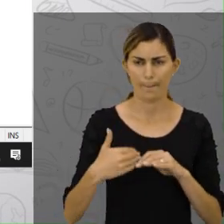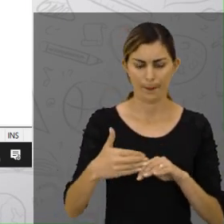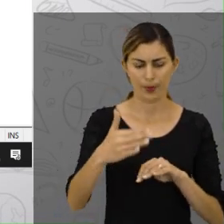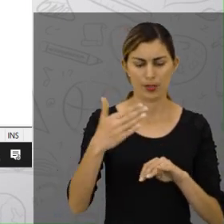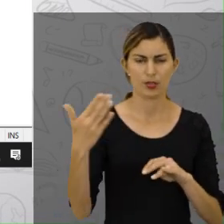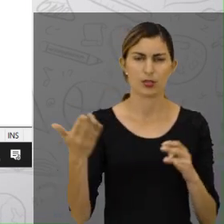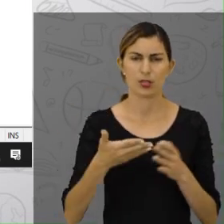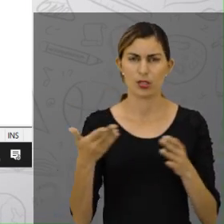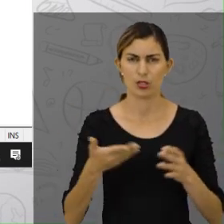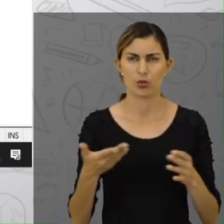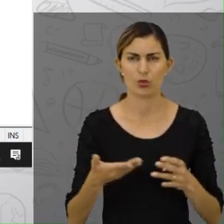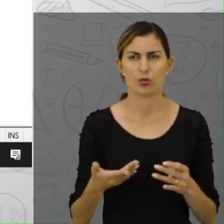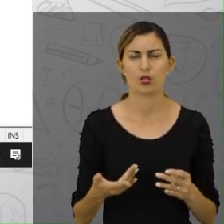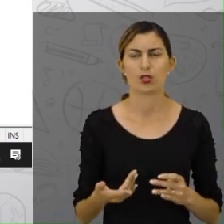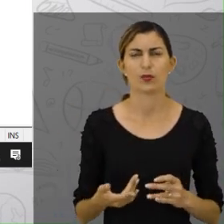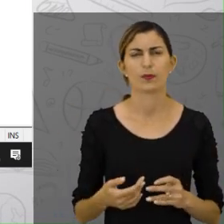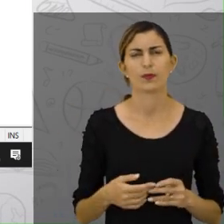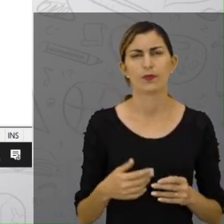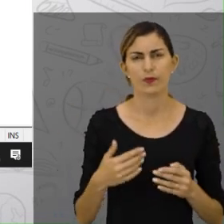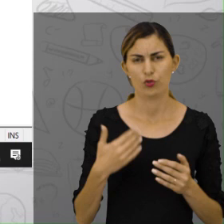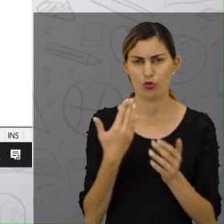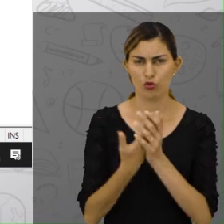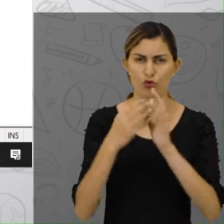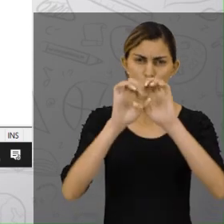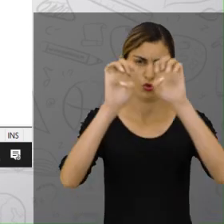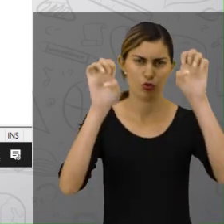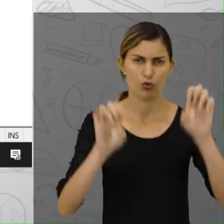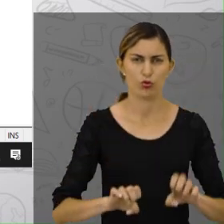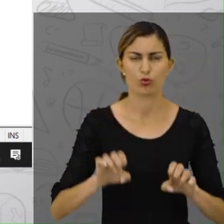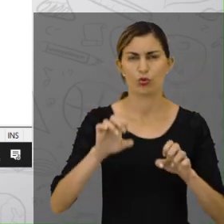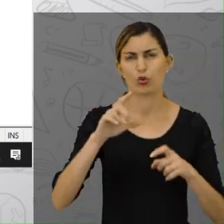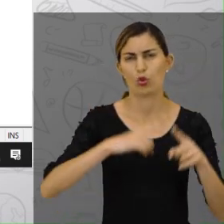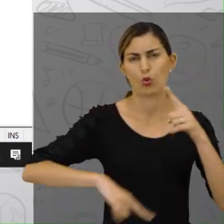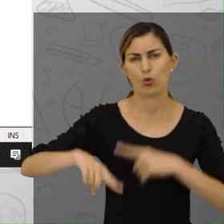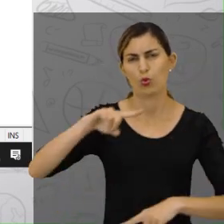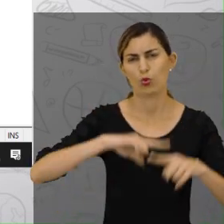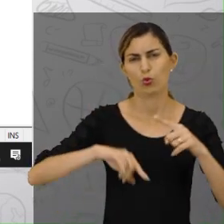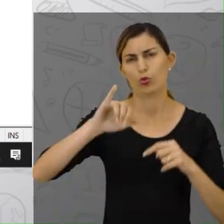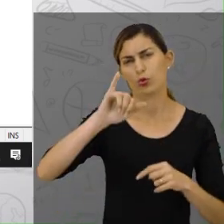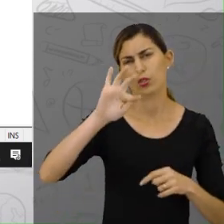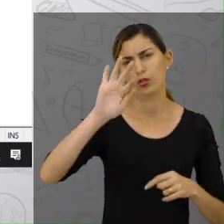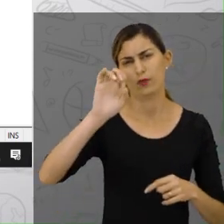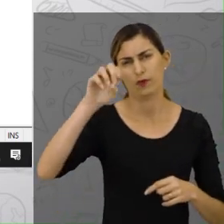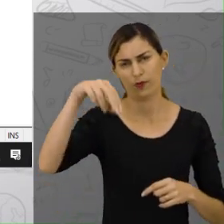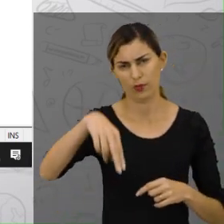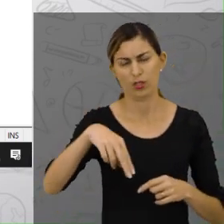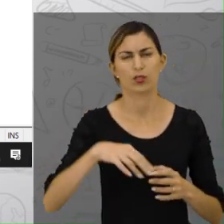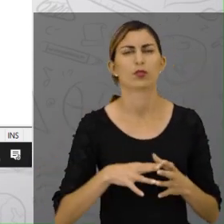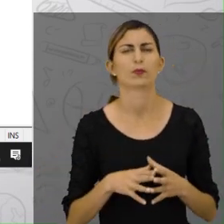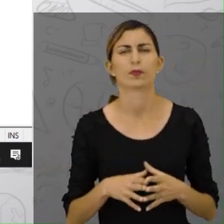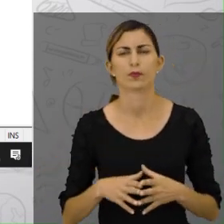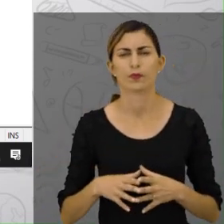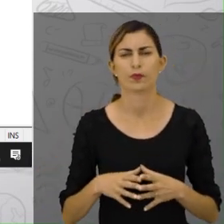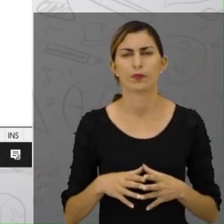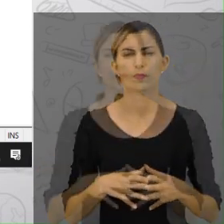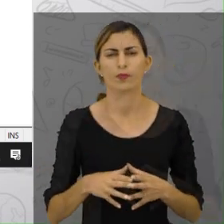Vamos passar agora para a estrutura de controle if.